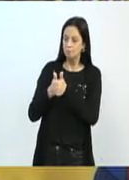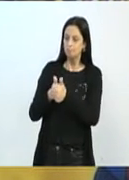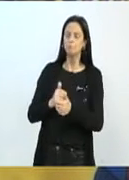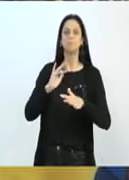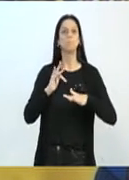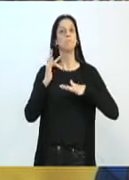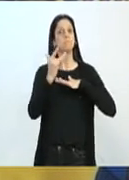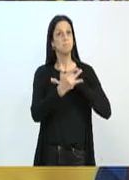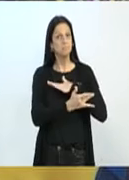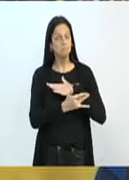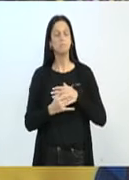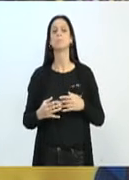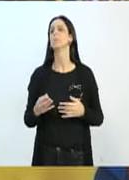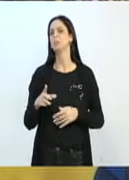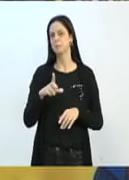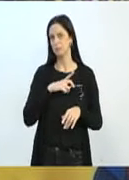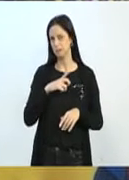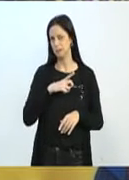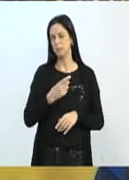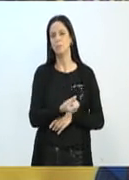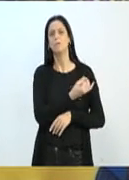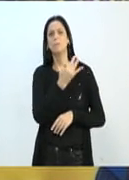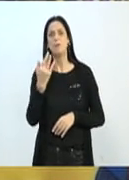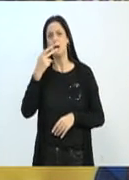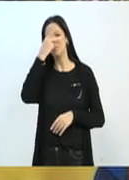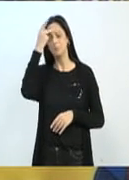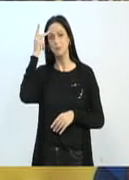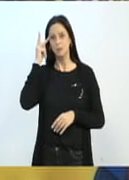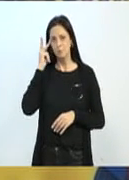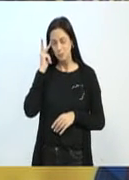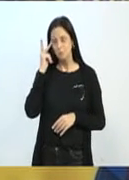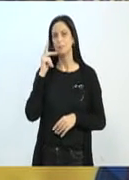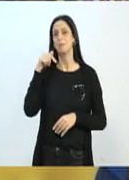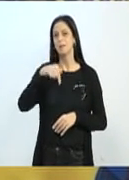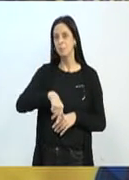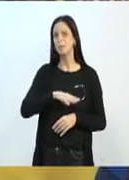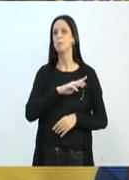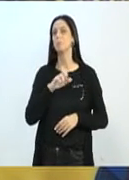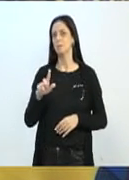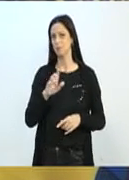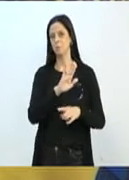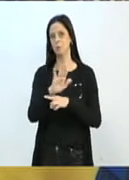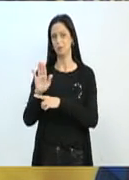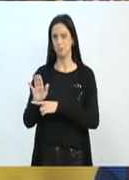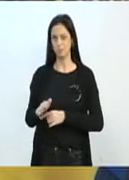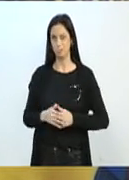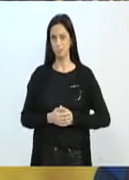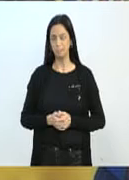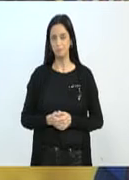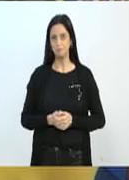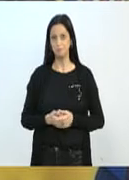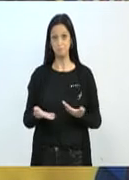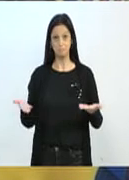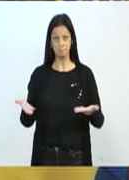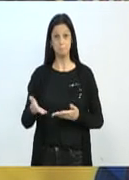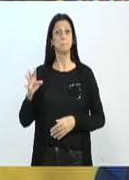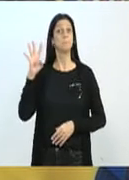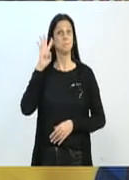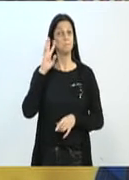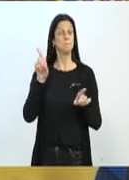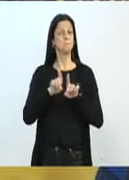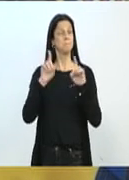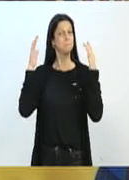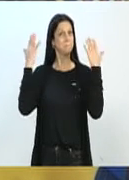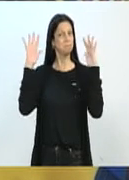pelas redes sociais assim como de tantos protetores Independentes que temos na nossa cidade e também nessa quarta-feira foi